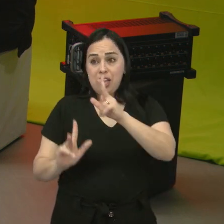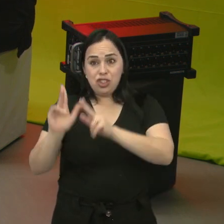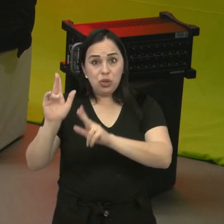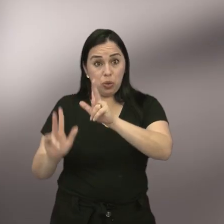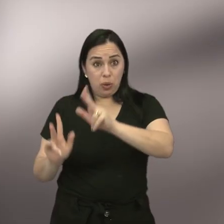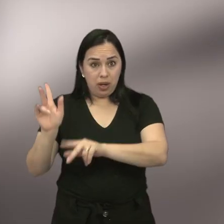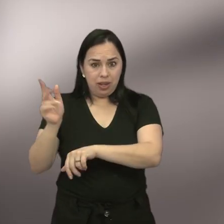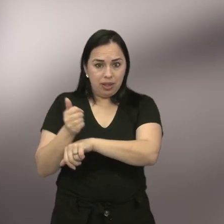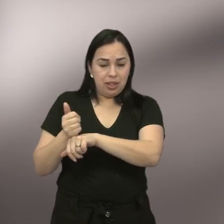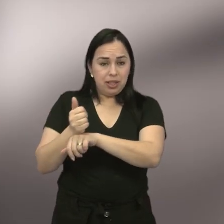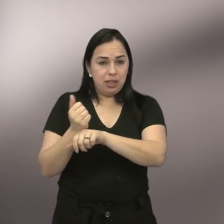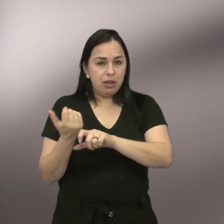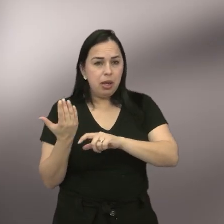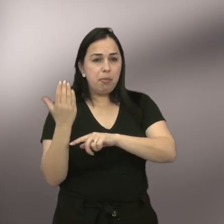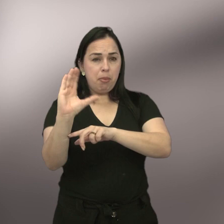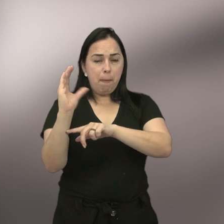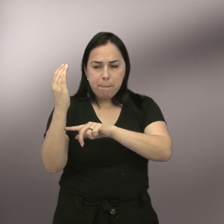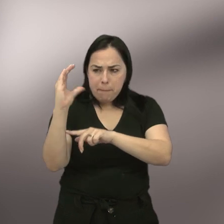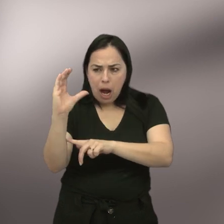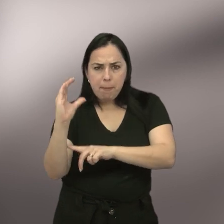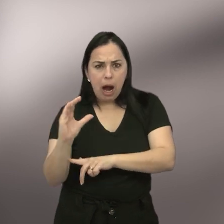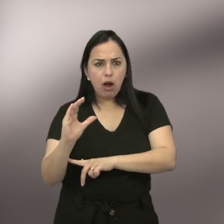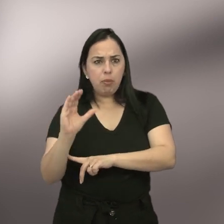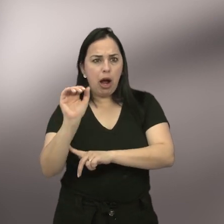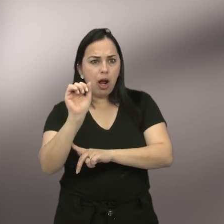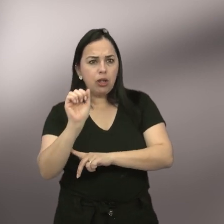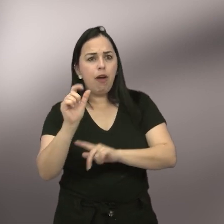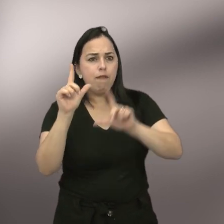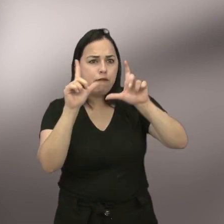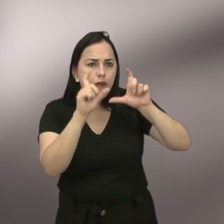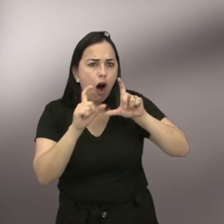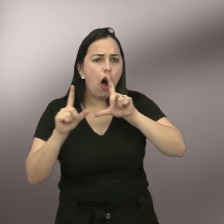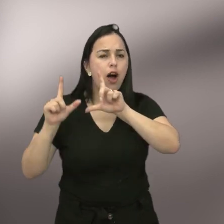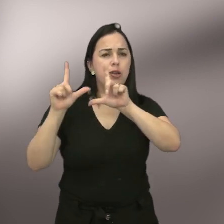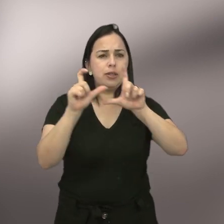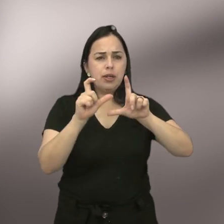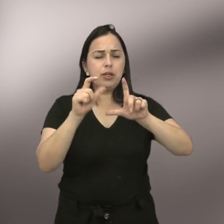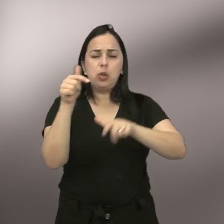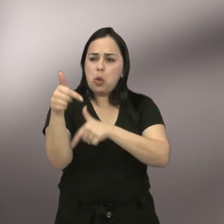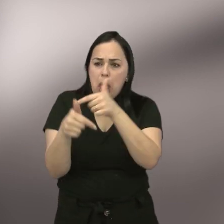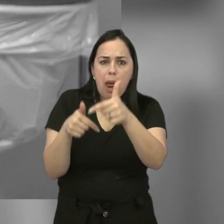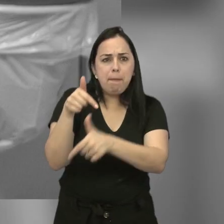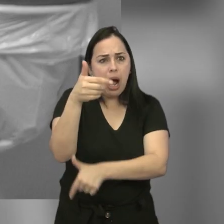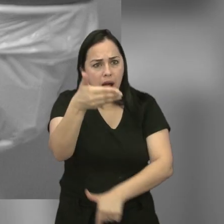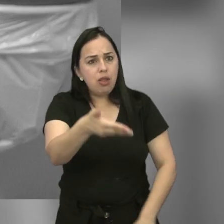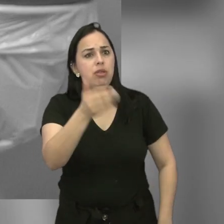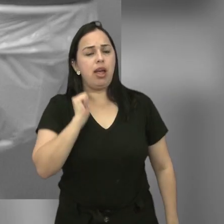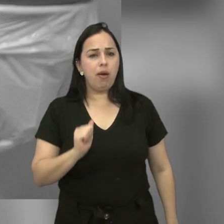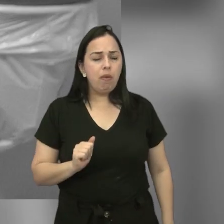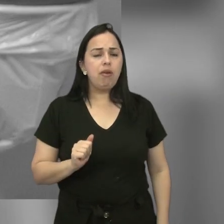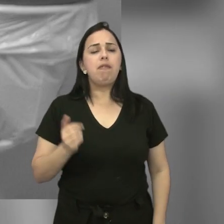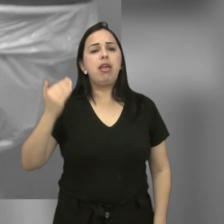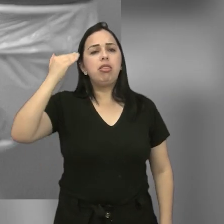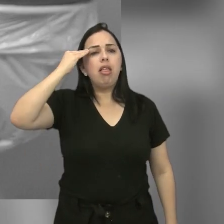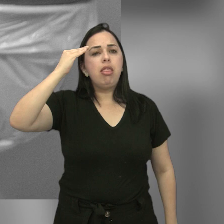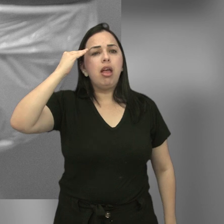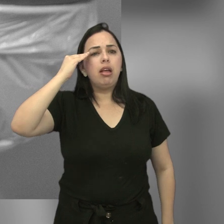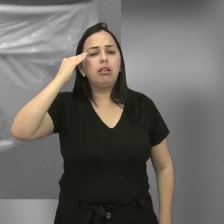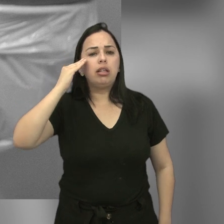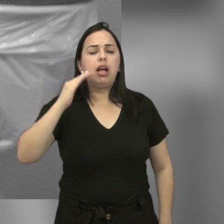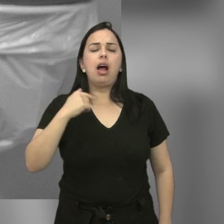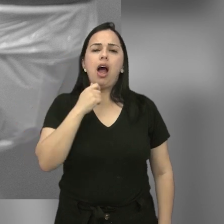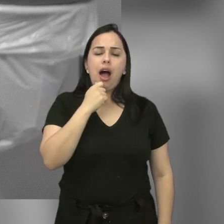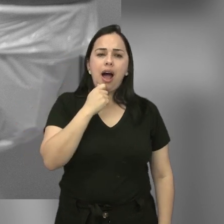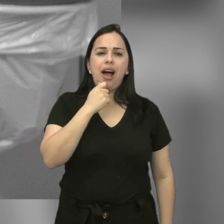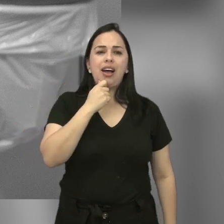tela pro pessoal de casa e vendo alguns dos seus trabalhos, a gente vê as suas fotografias e vai entendendo, né, sobre o que, que a gente